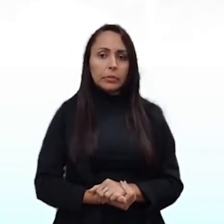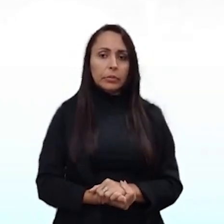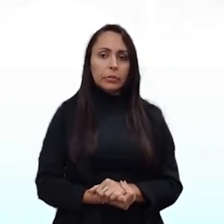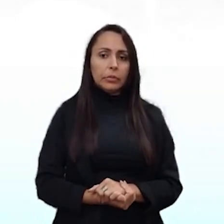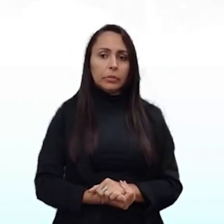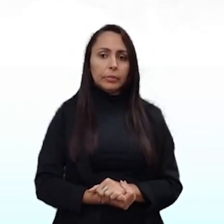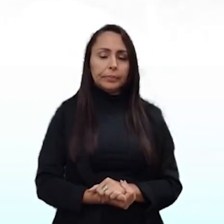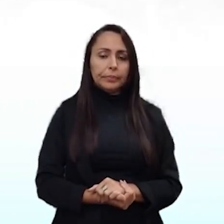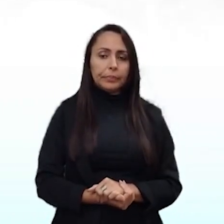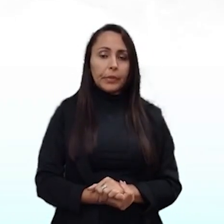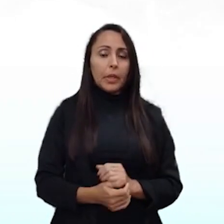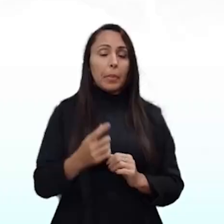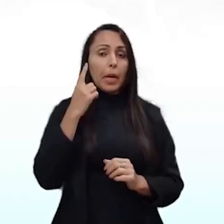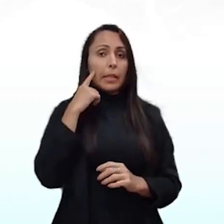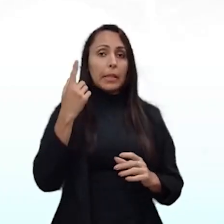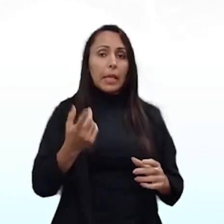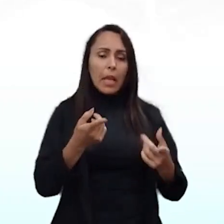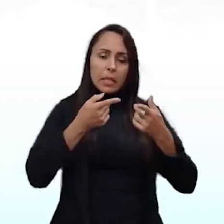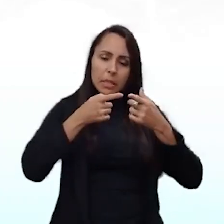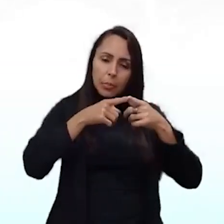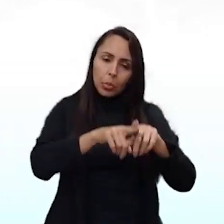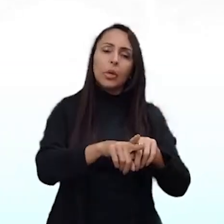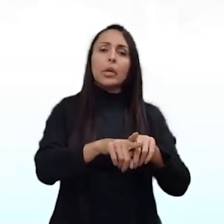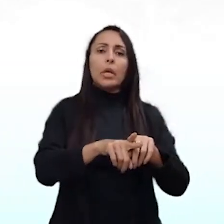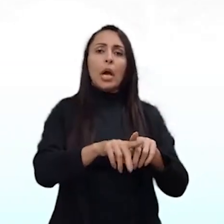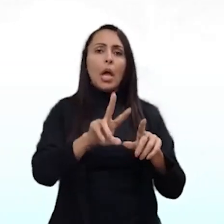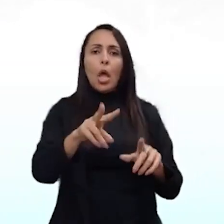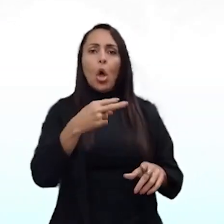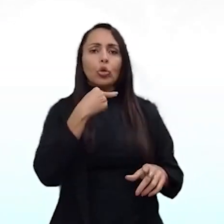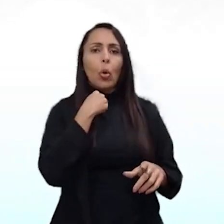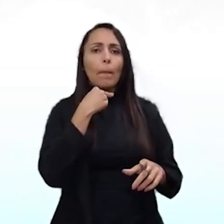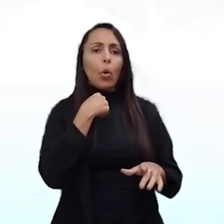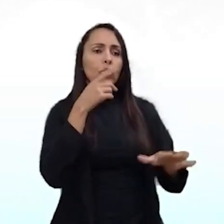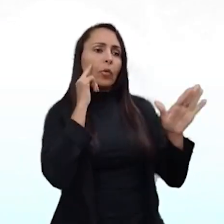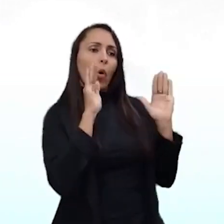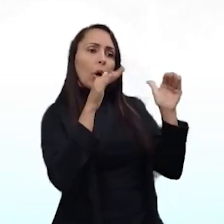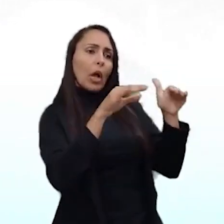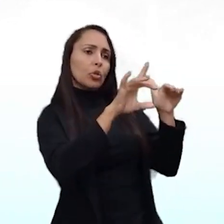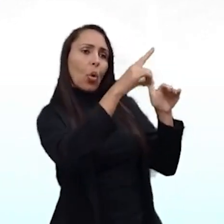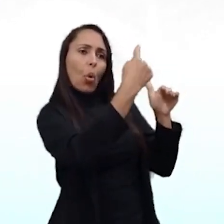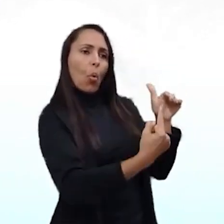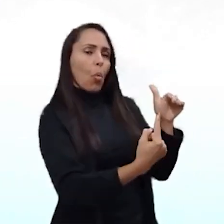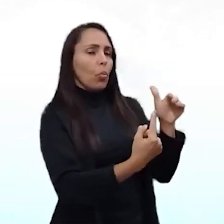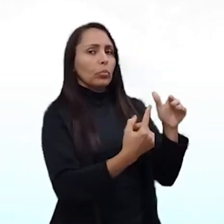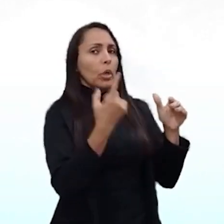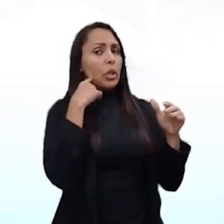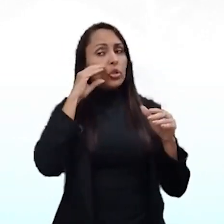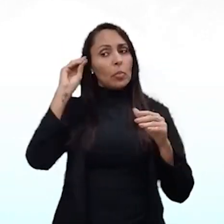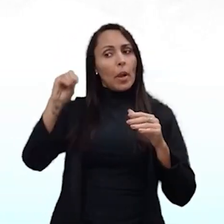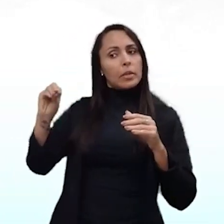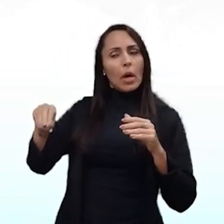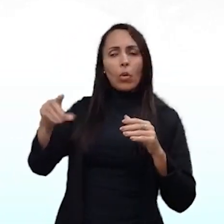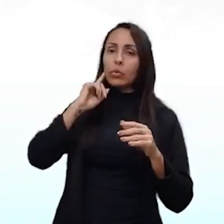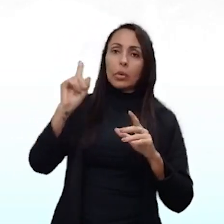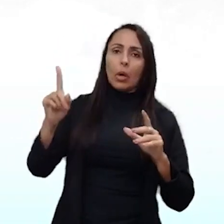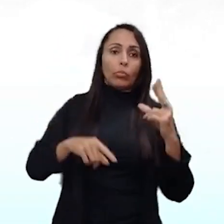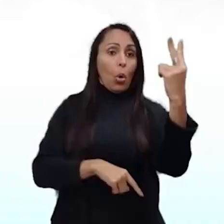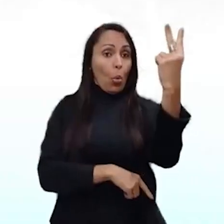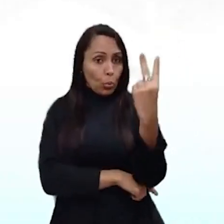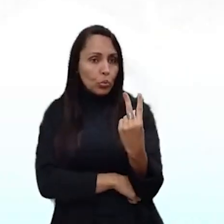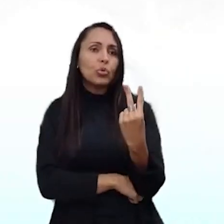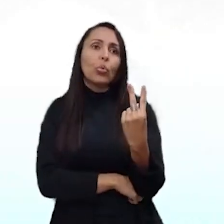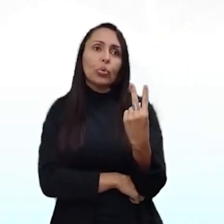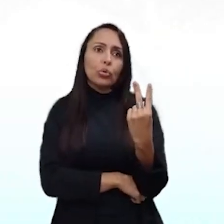não verbal, de maneira simultânea. Eu não posso dar atenção só a um e deixar o outro. Não, eu tenho que dar atenção aos